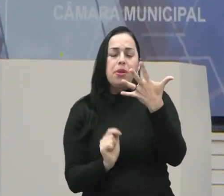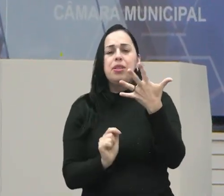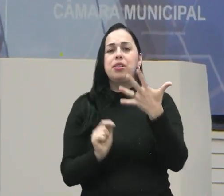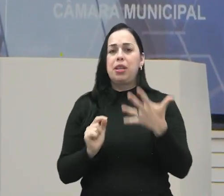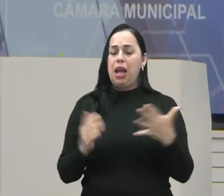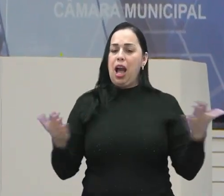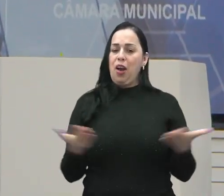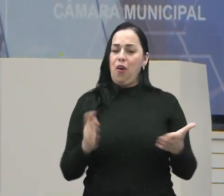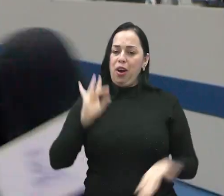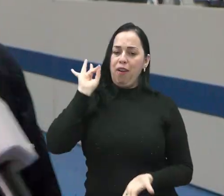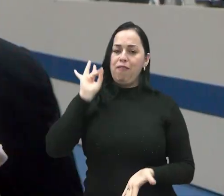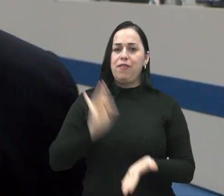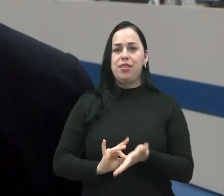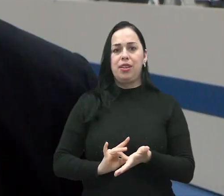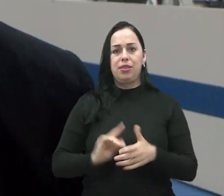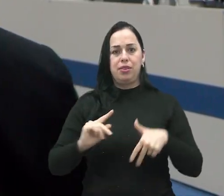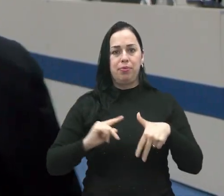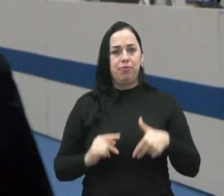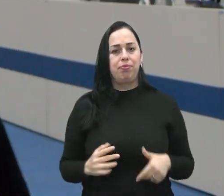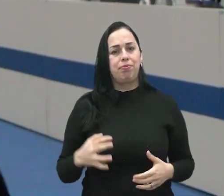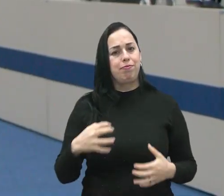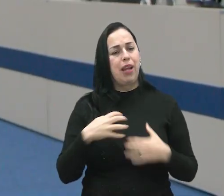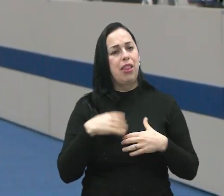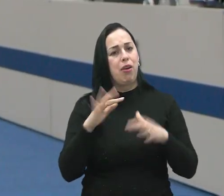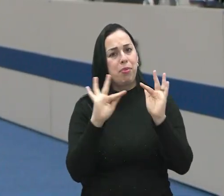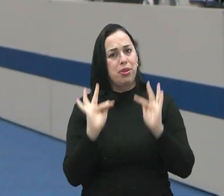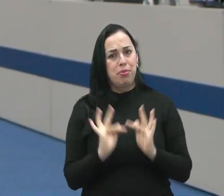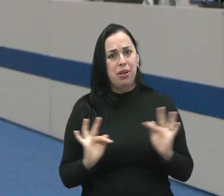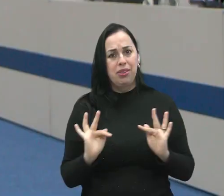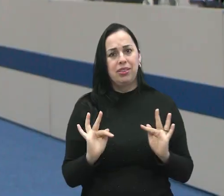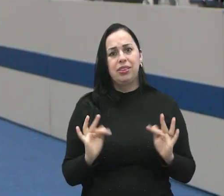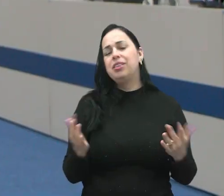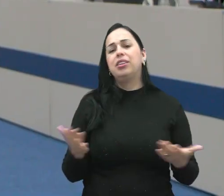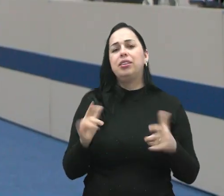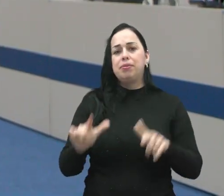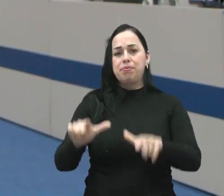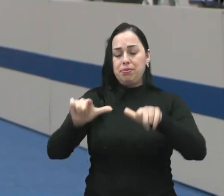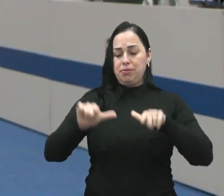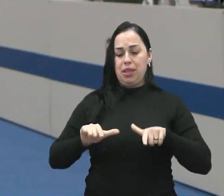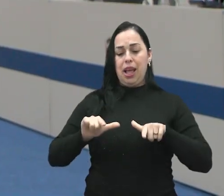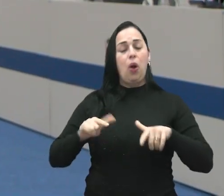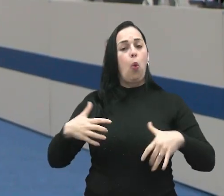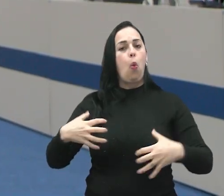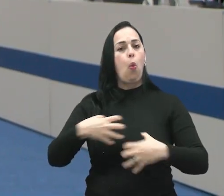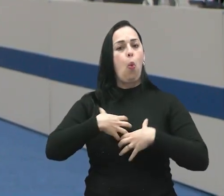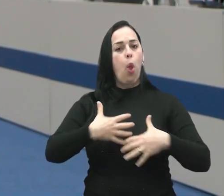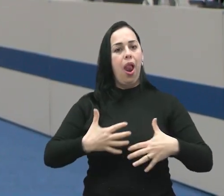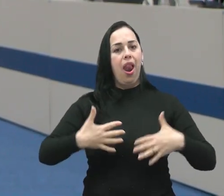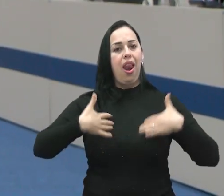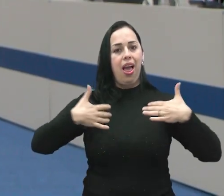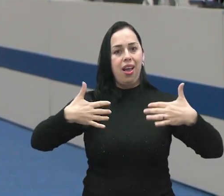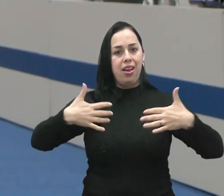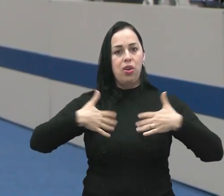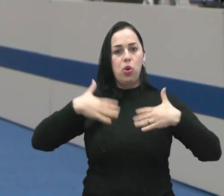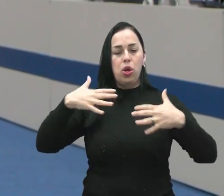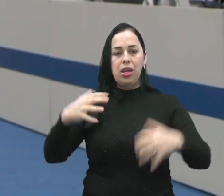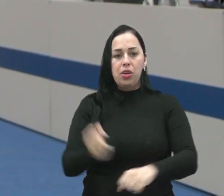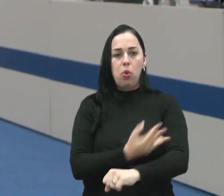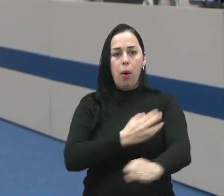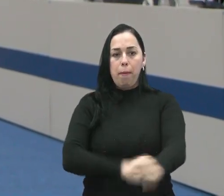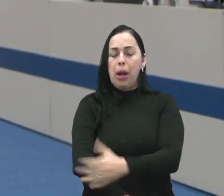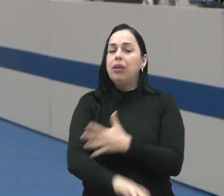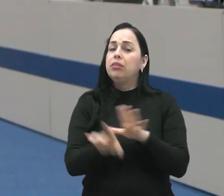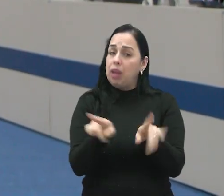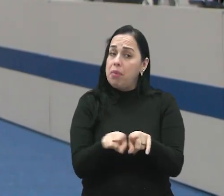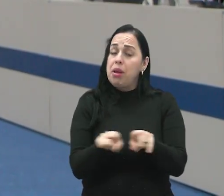São José dos Campos. Eu fiquei muito feliz, eu recebo esse título com muita alegria, com muita emoção, mas também com muita humildade,